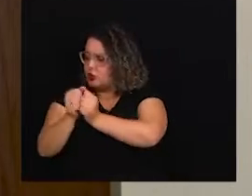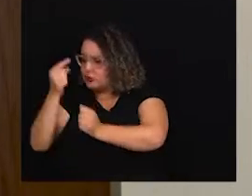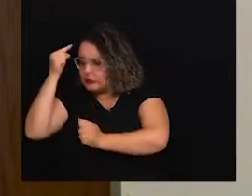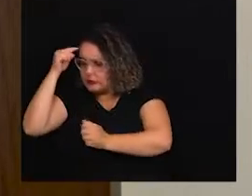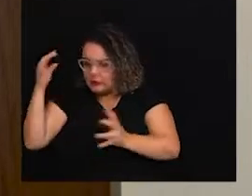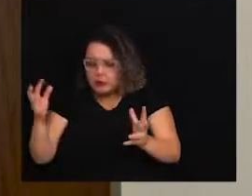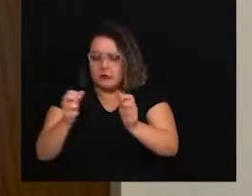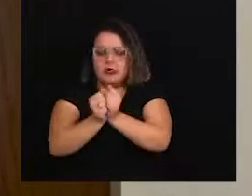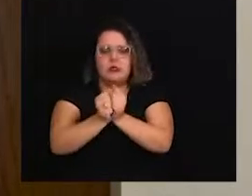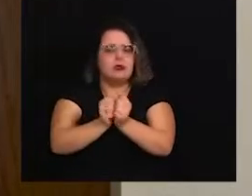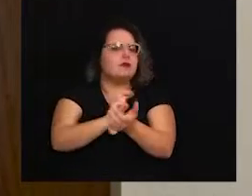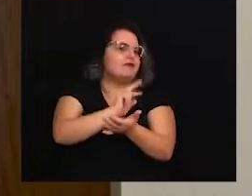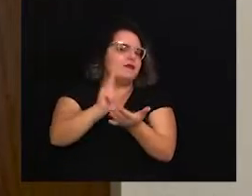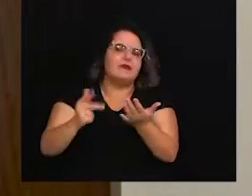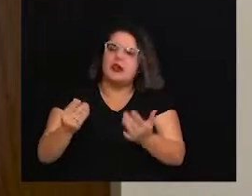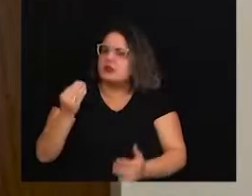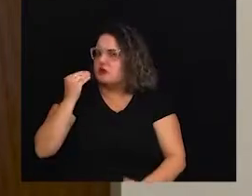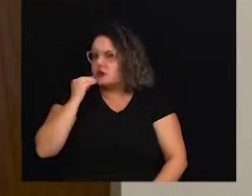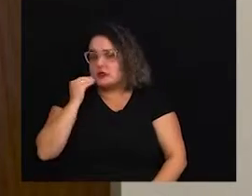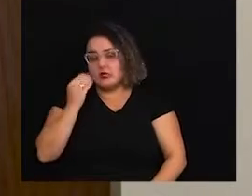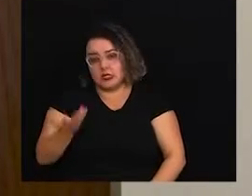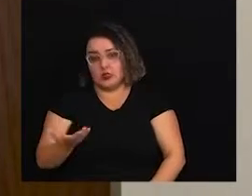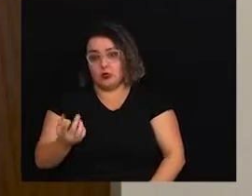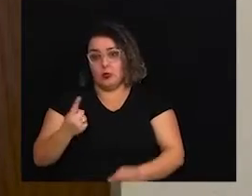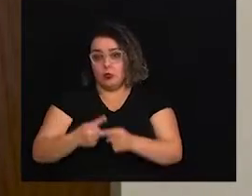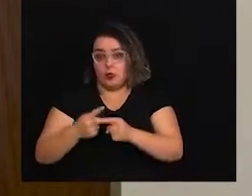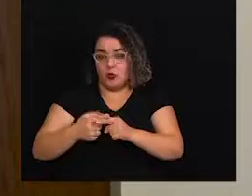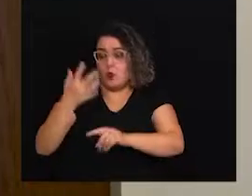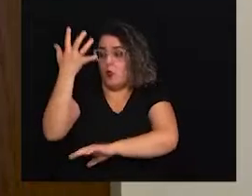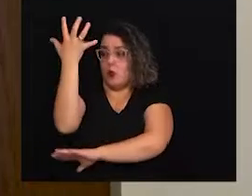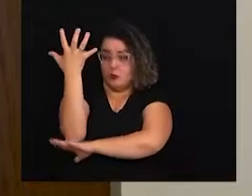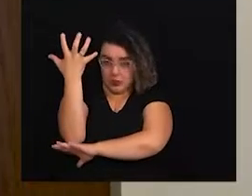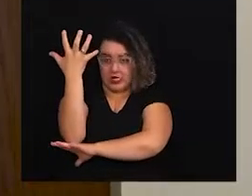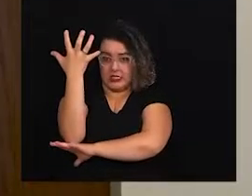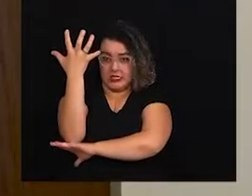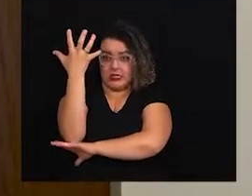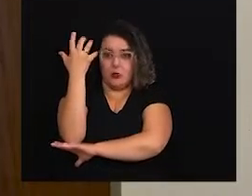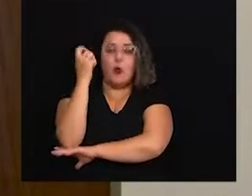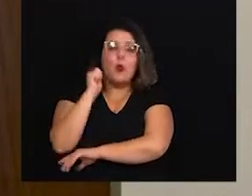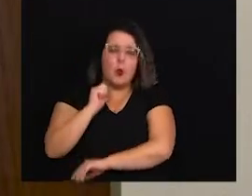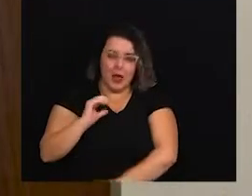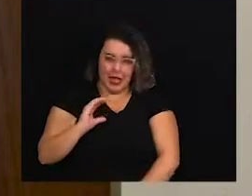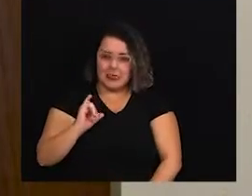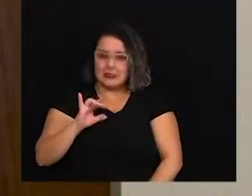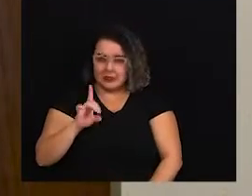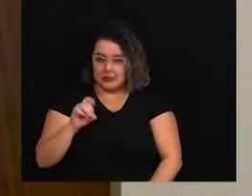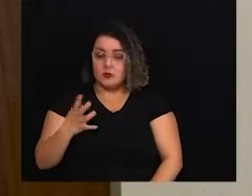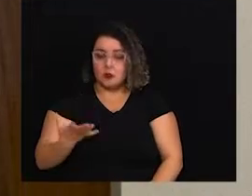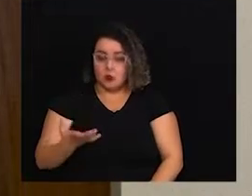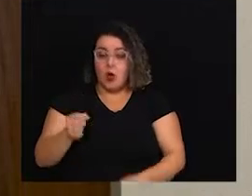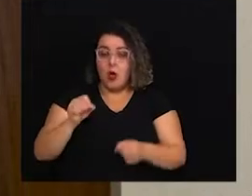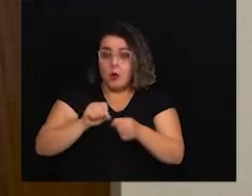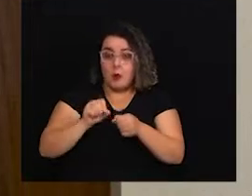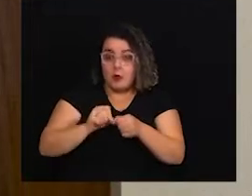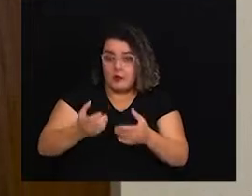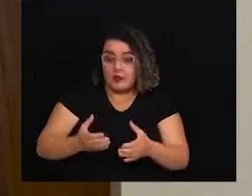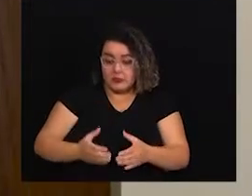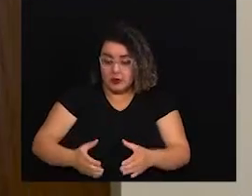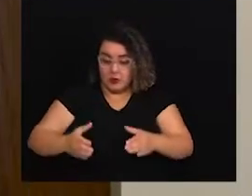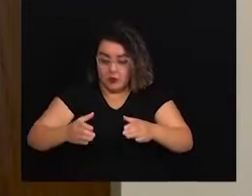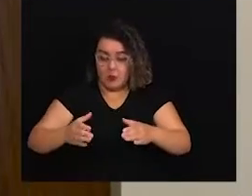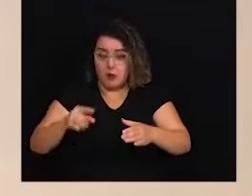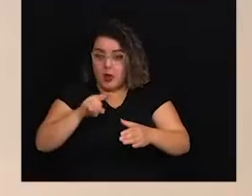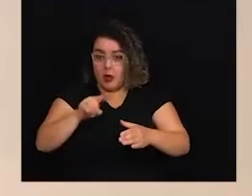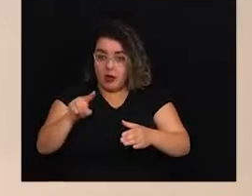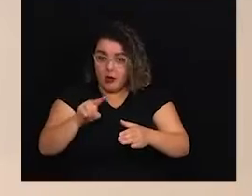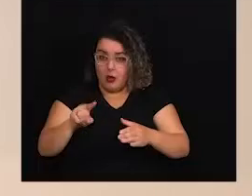outra, muito teste, porque o abacaxi ele tem uma questão ácida, né? Então, para fazer o